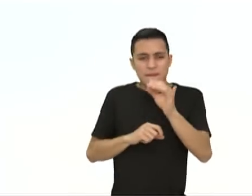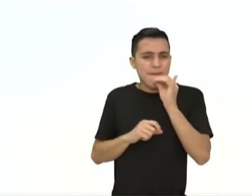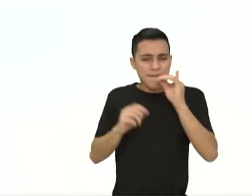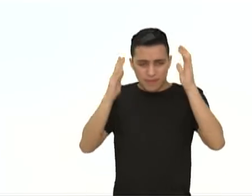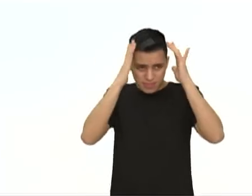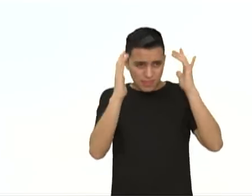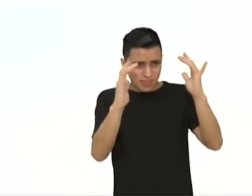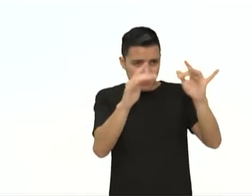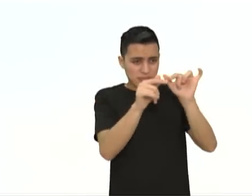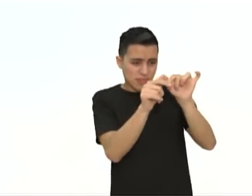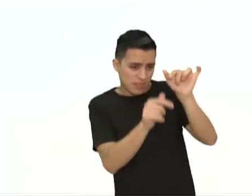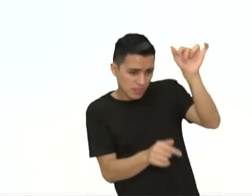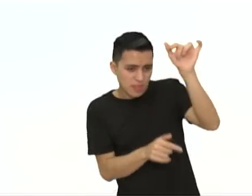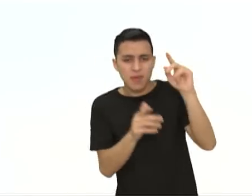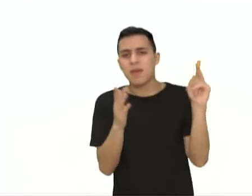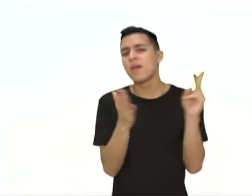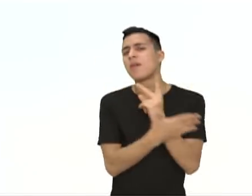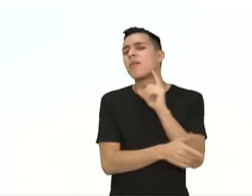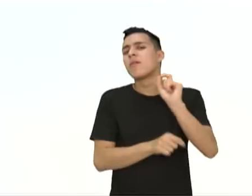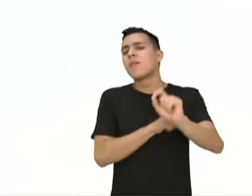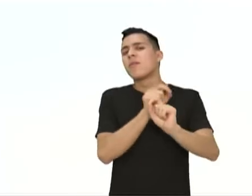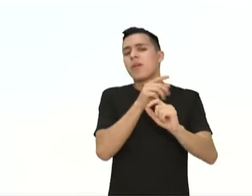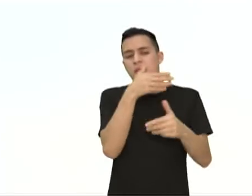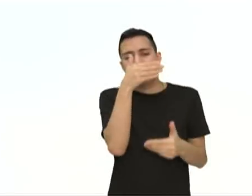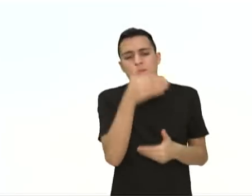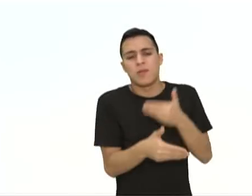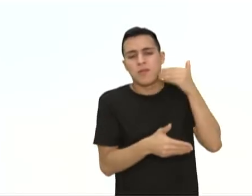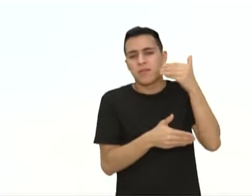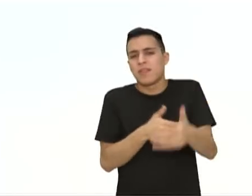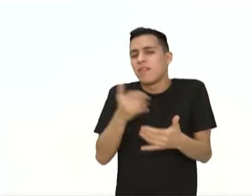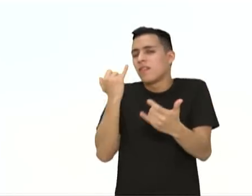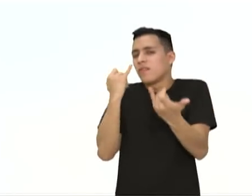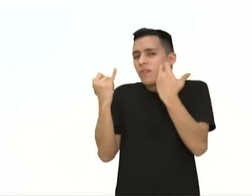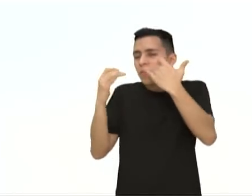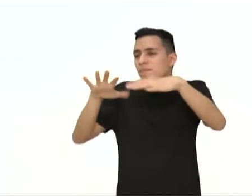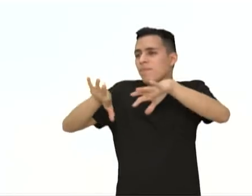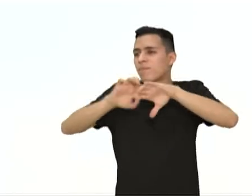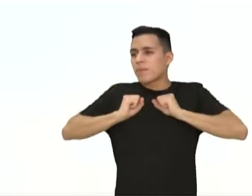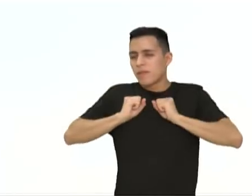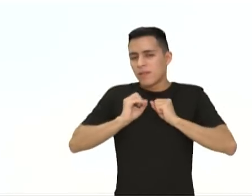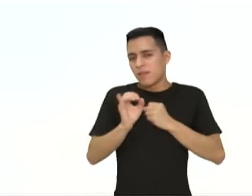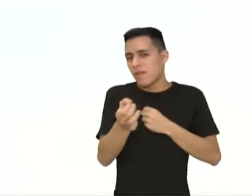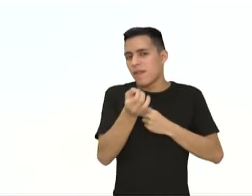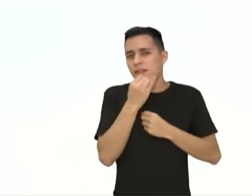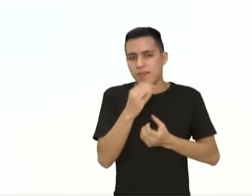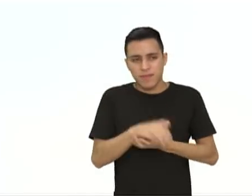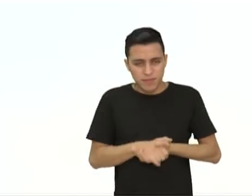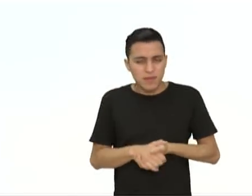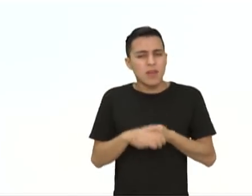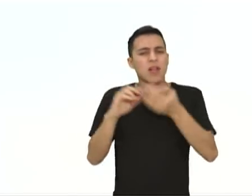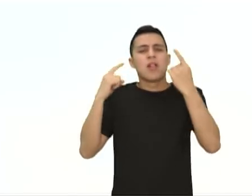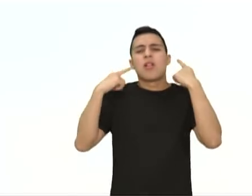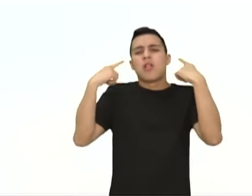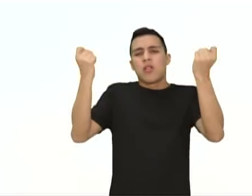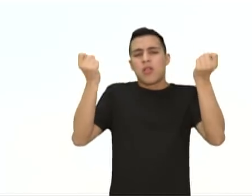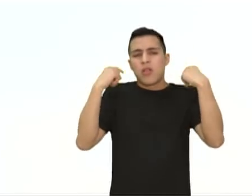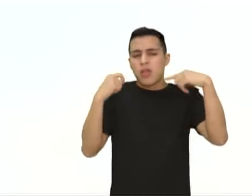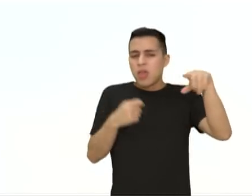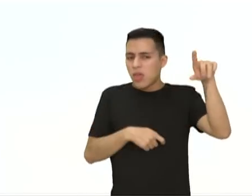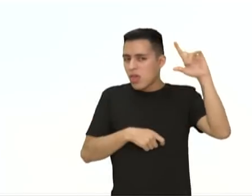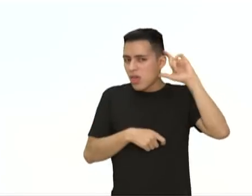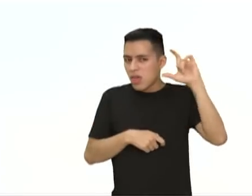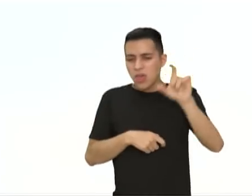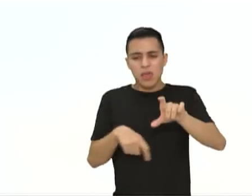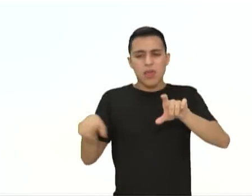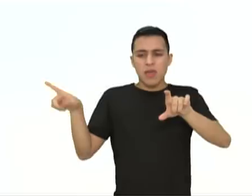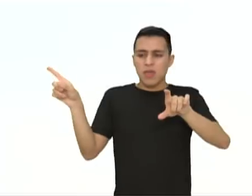ou na medula espinal ocorre o processamento da informação recebida. Por exemplo, um som que chega à sua orelha, por